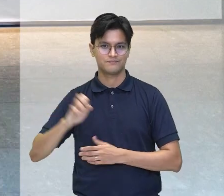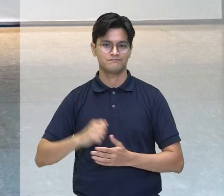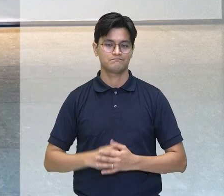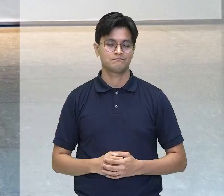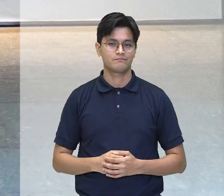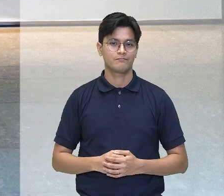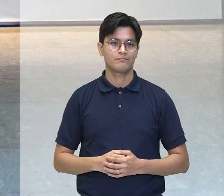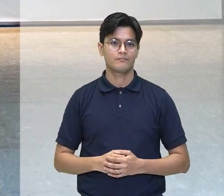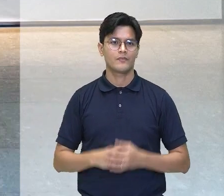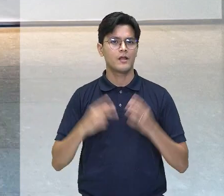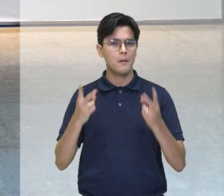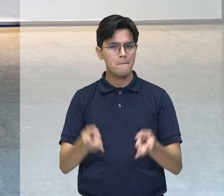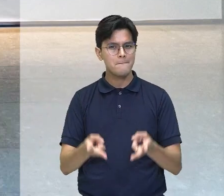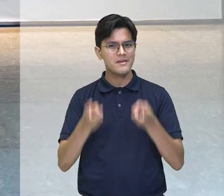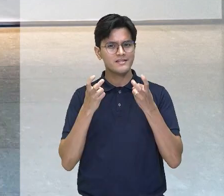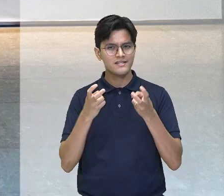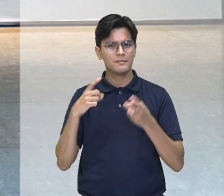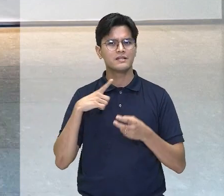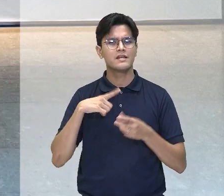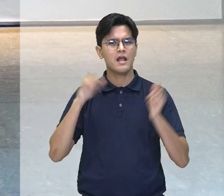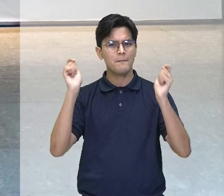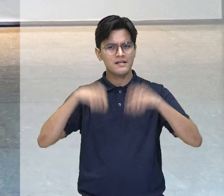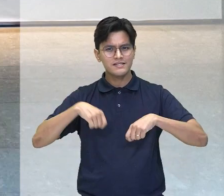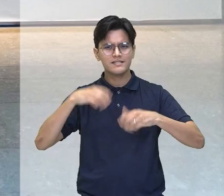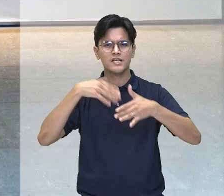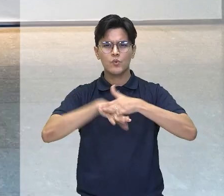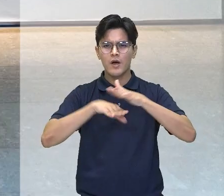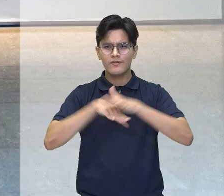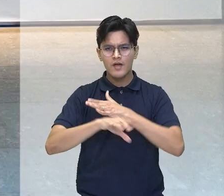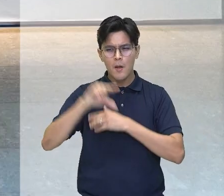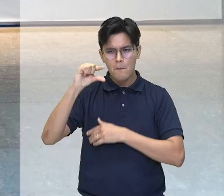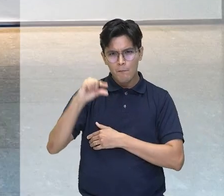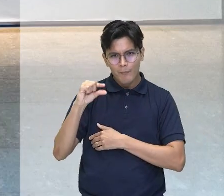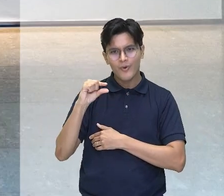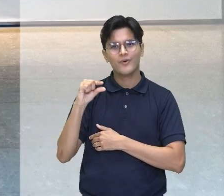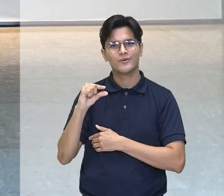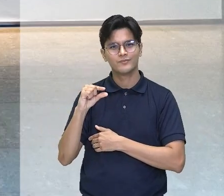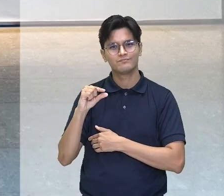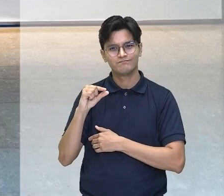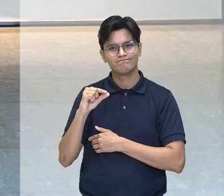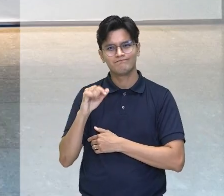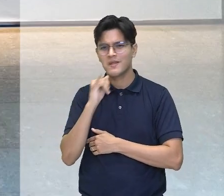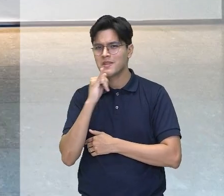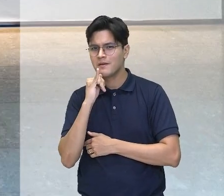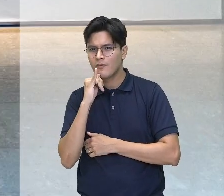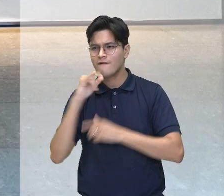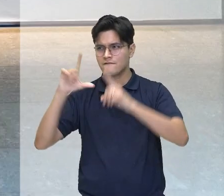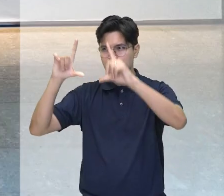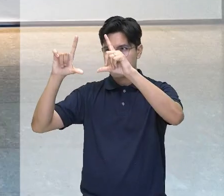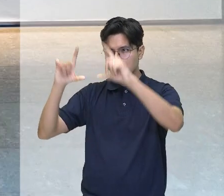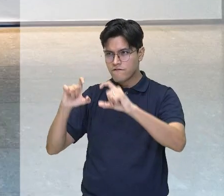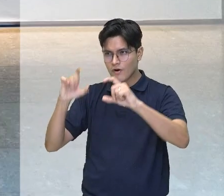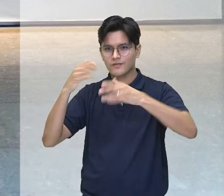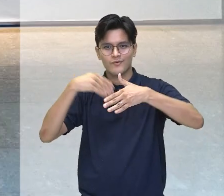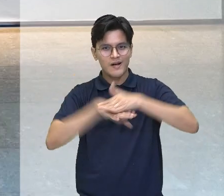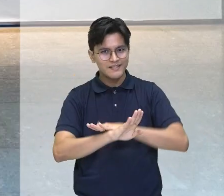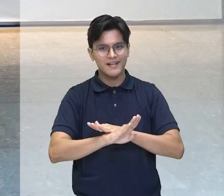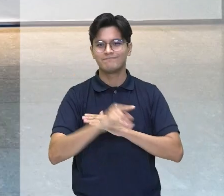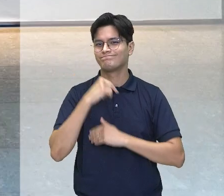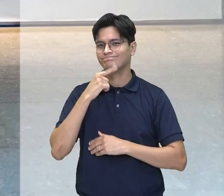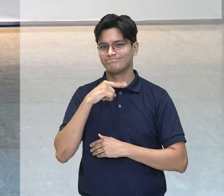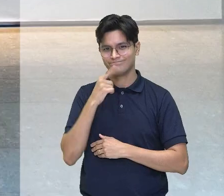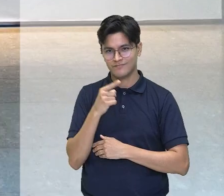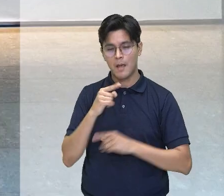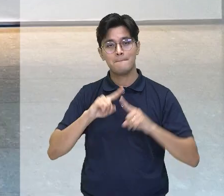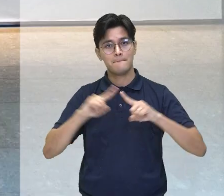Percebam que era tão baixa essa capacidade que não cabia nenhuma foto, não é? Mas hoje nós temos pendrives,